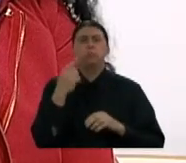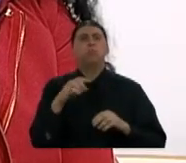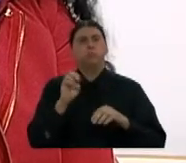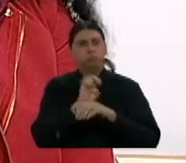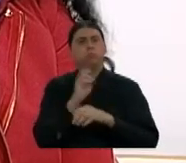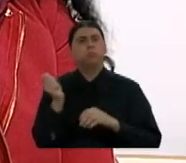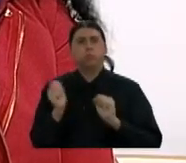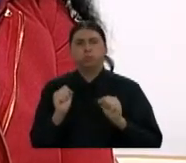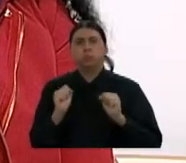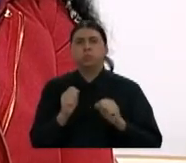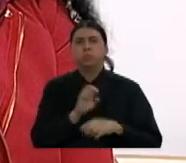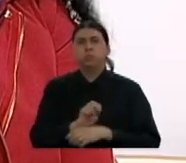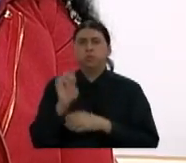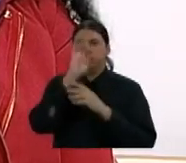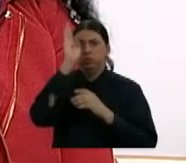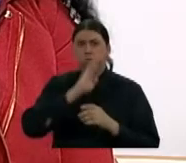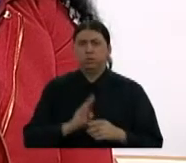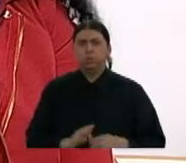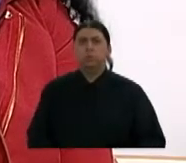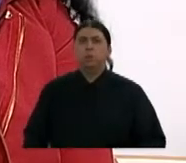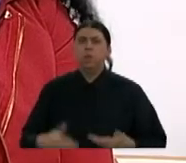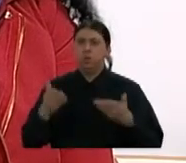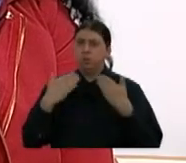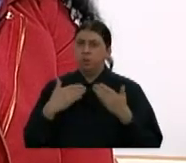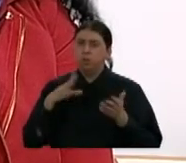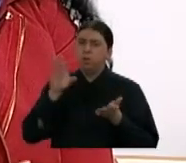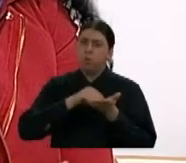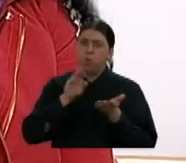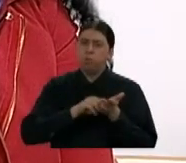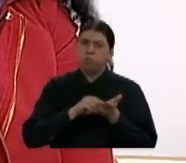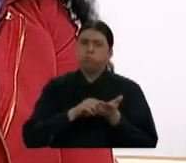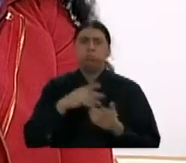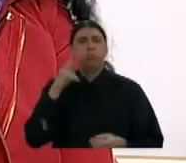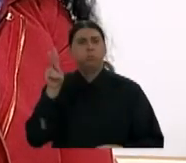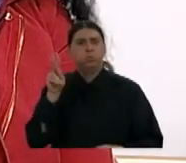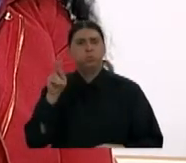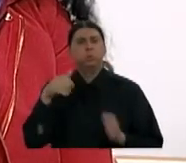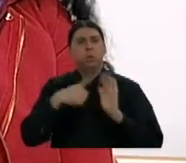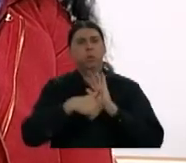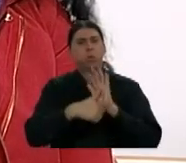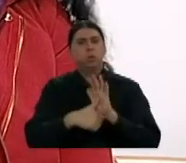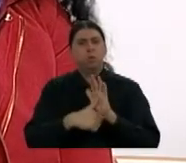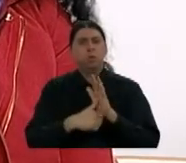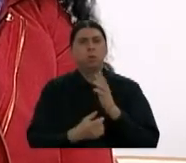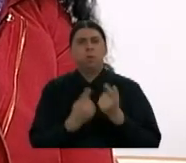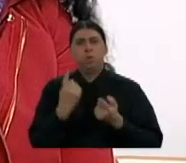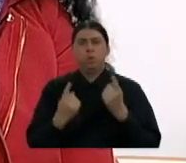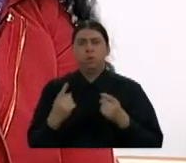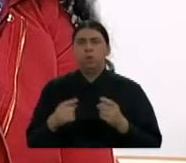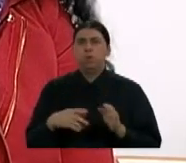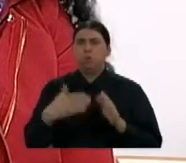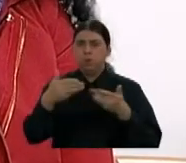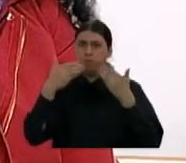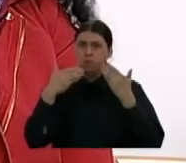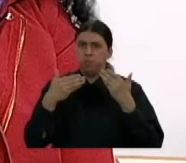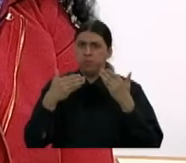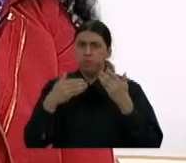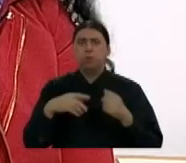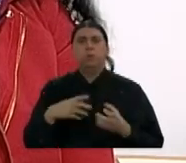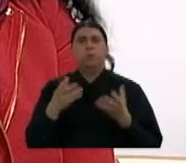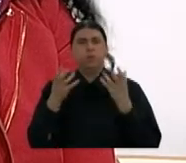nos mande cópia da dd algum documento que comprove a sua habilitação